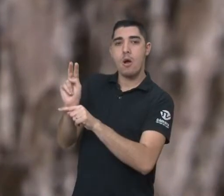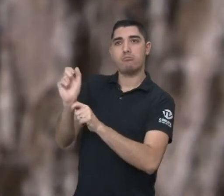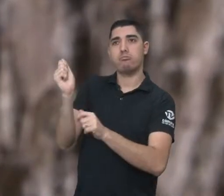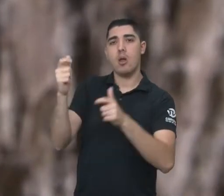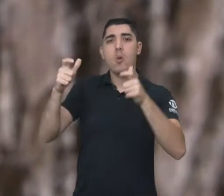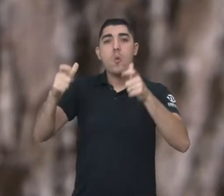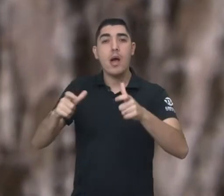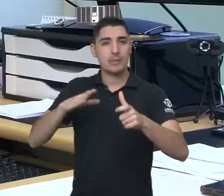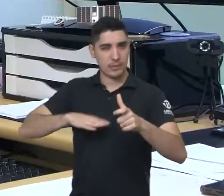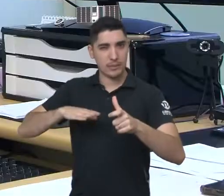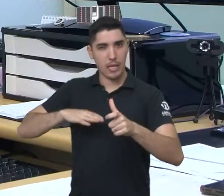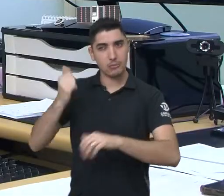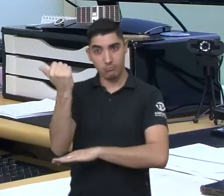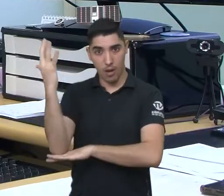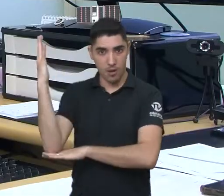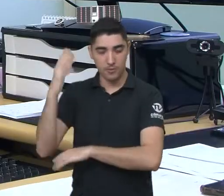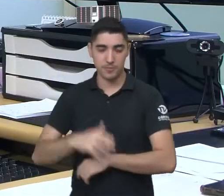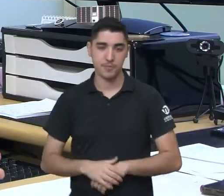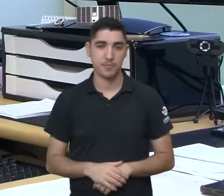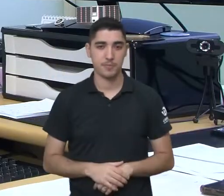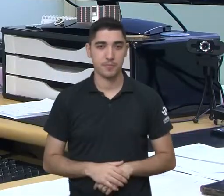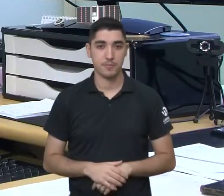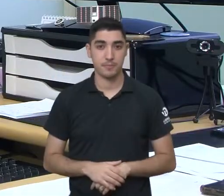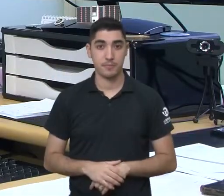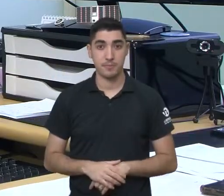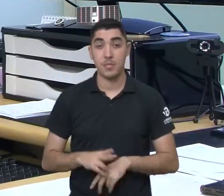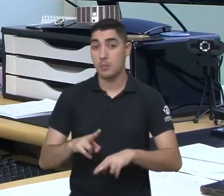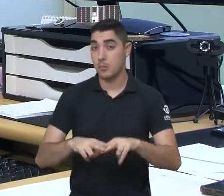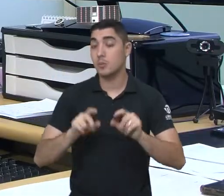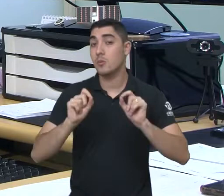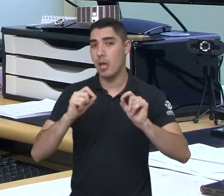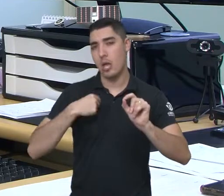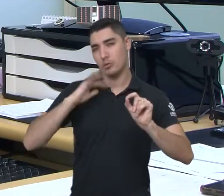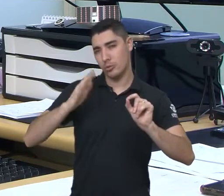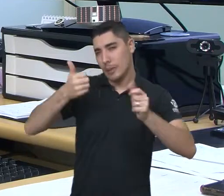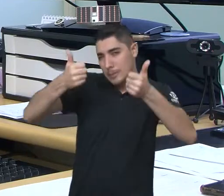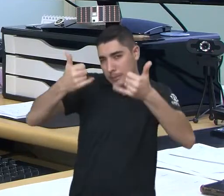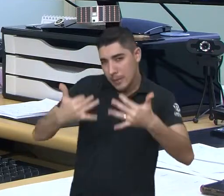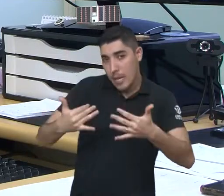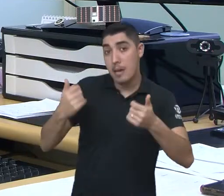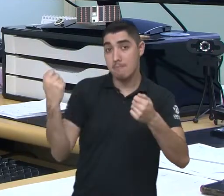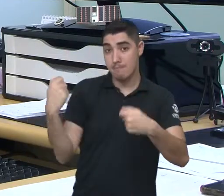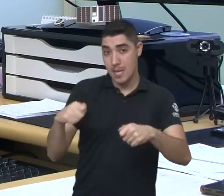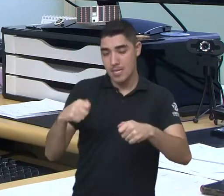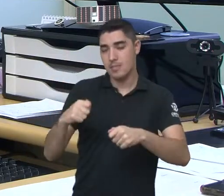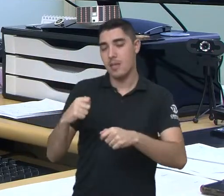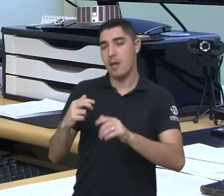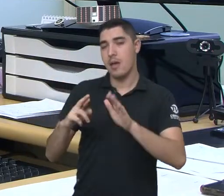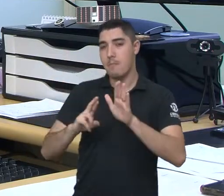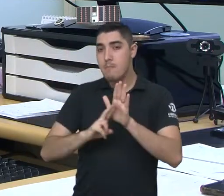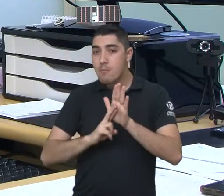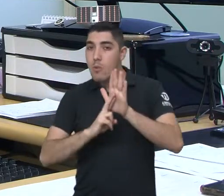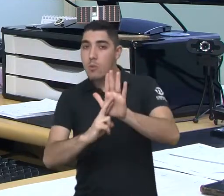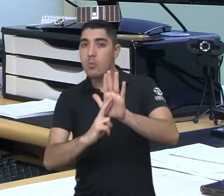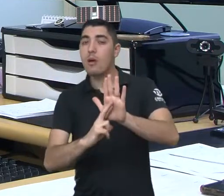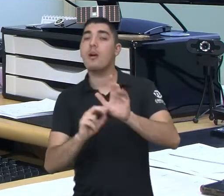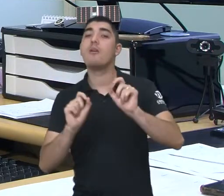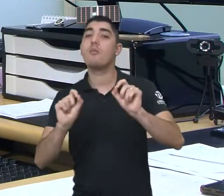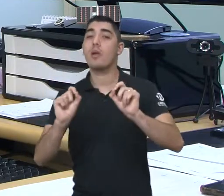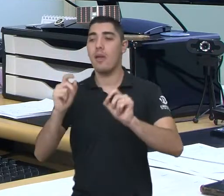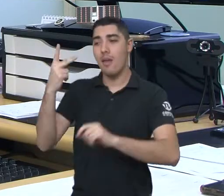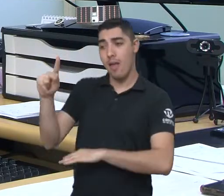a flora local. A finalidade, então, como eu disse, é a preservar a representatividade,